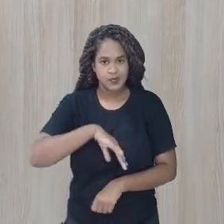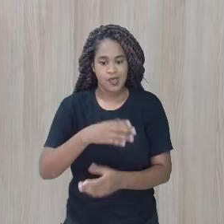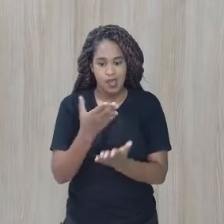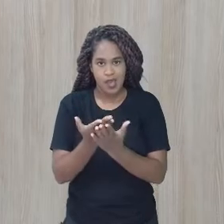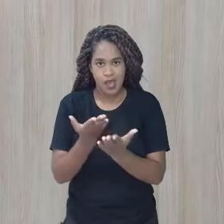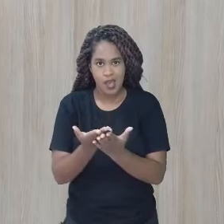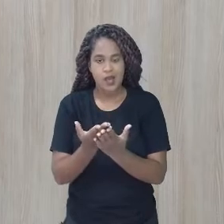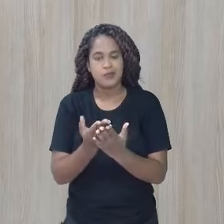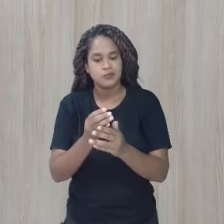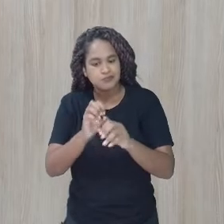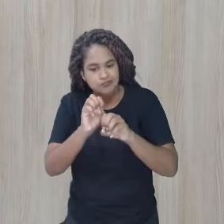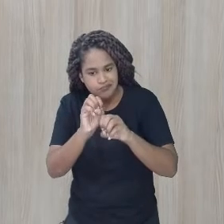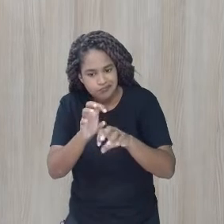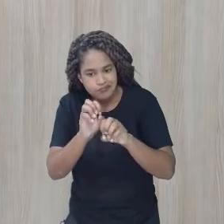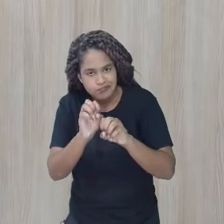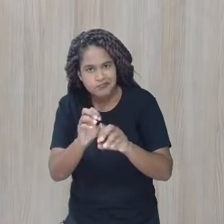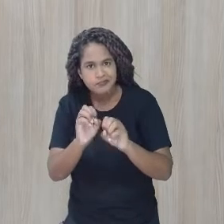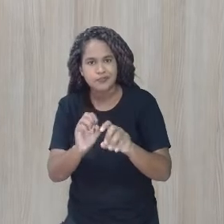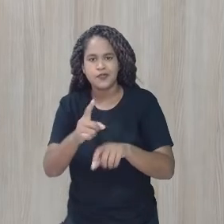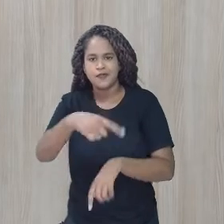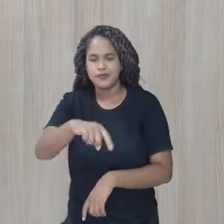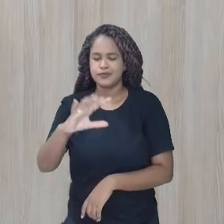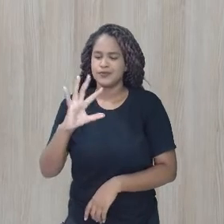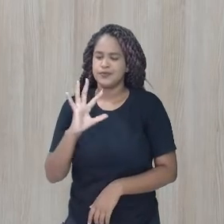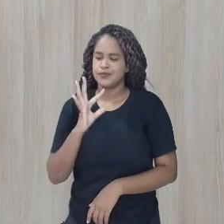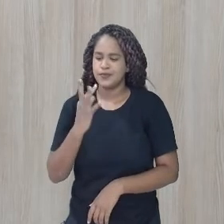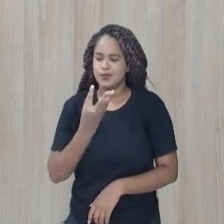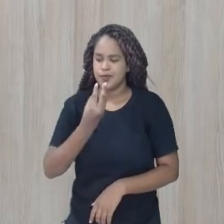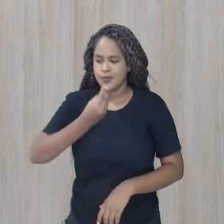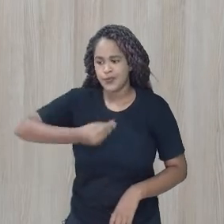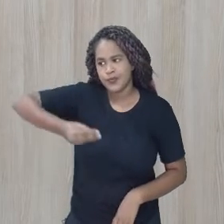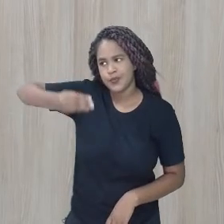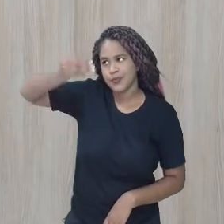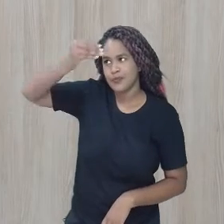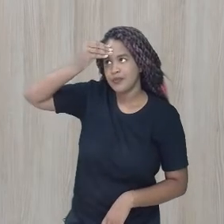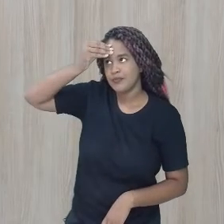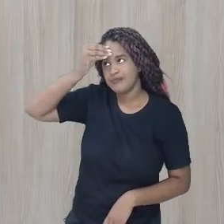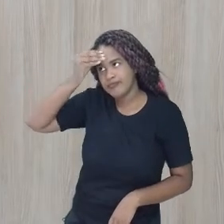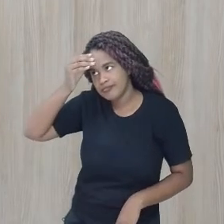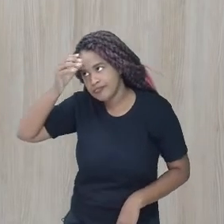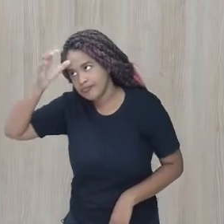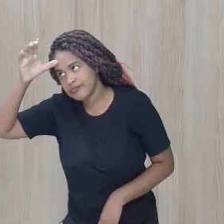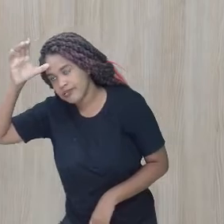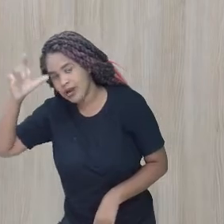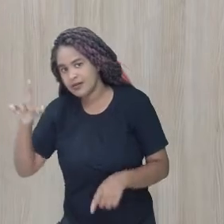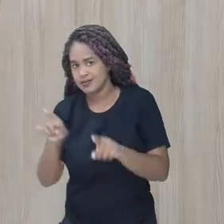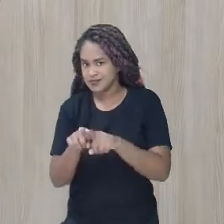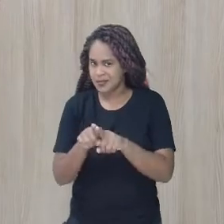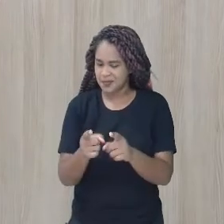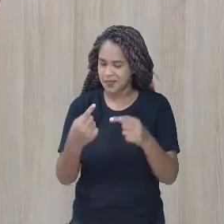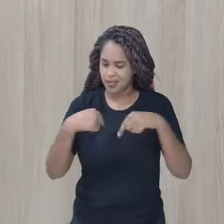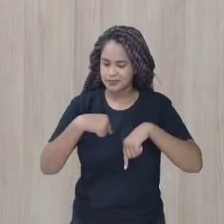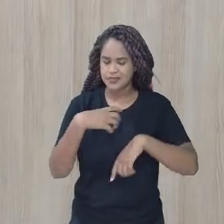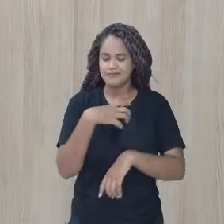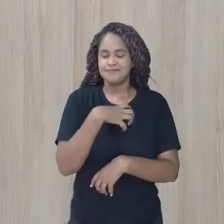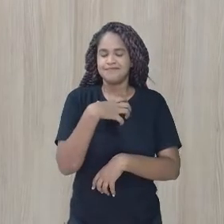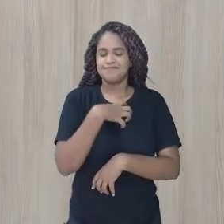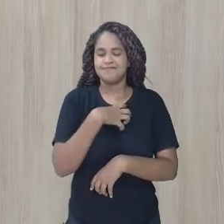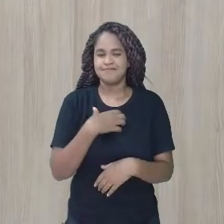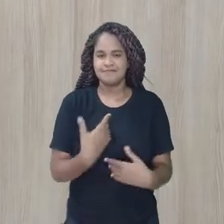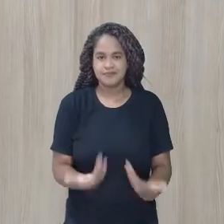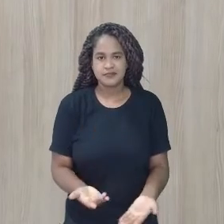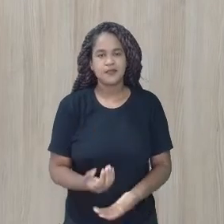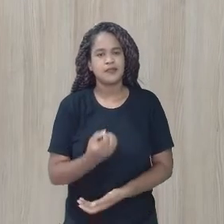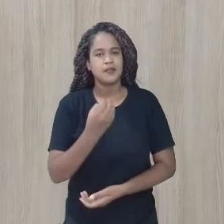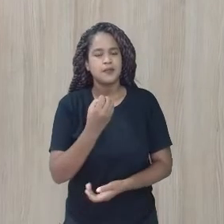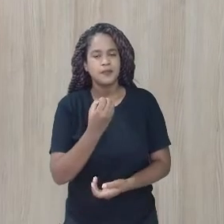bom, conhecimento, não é, sentimentos em vocês, porque é bem diferente quando temos esta relação, não